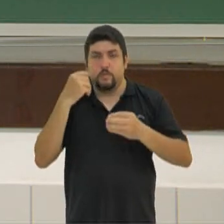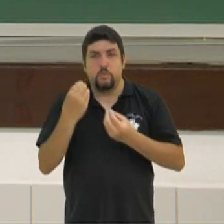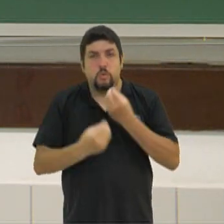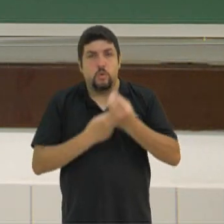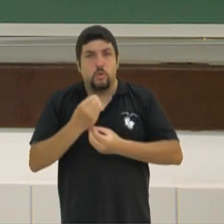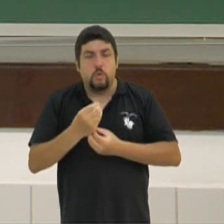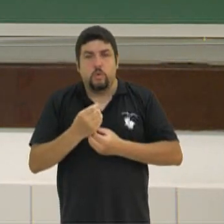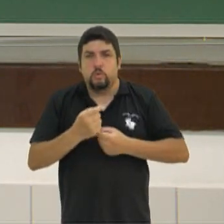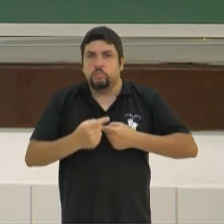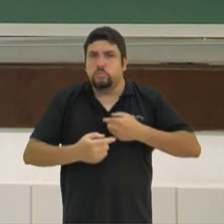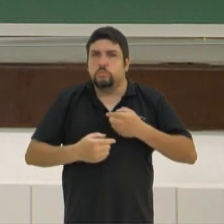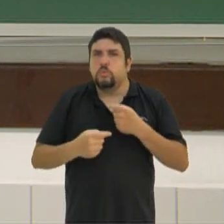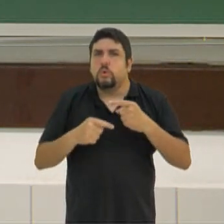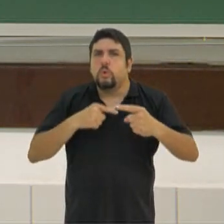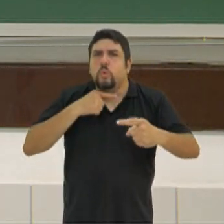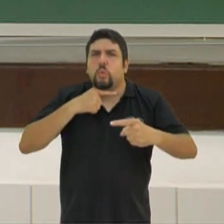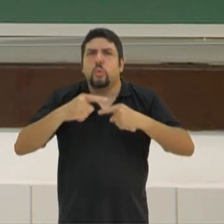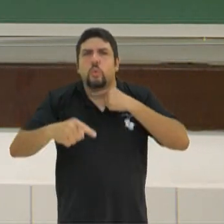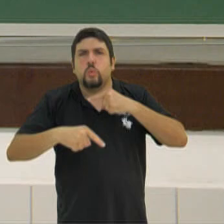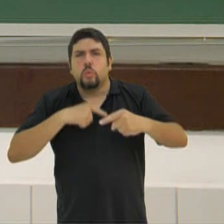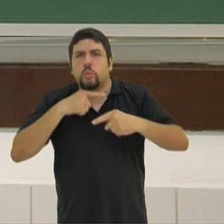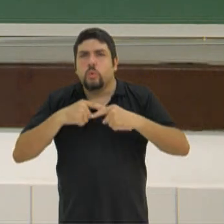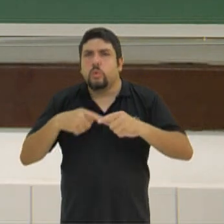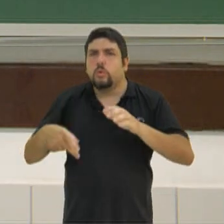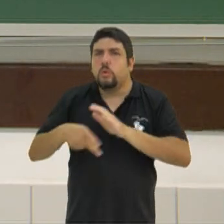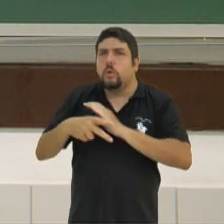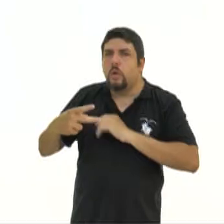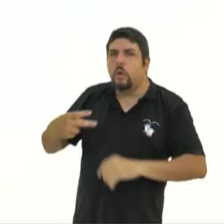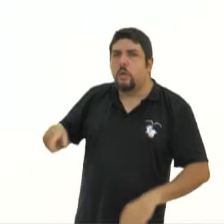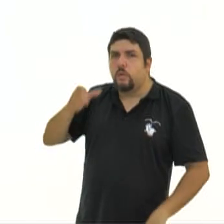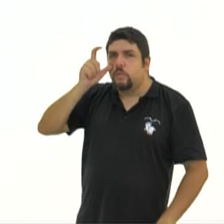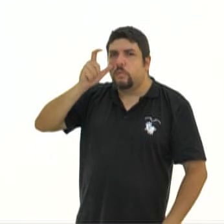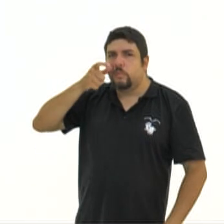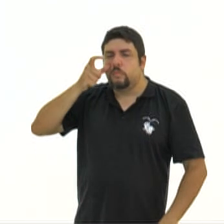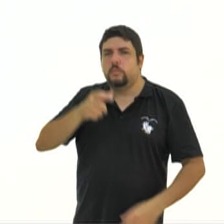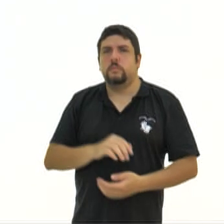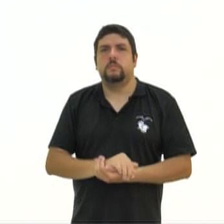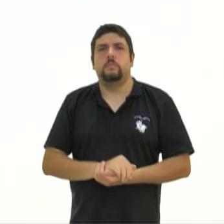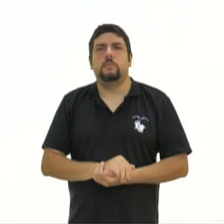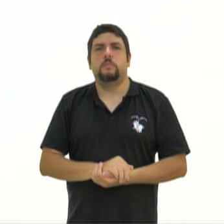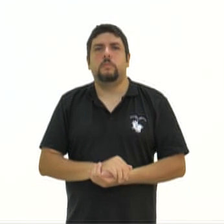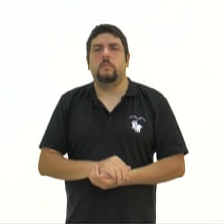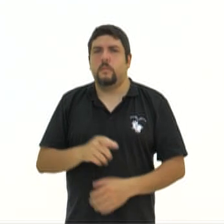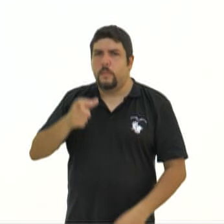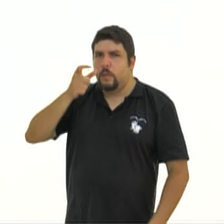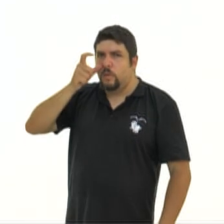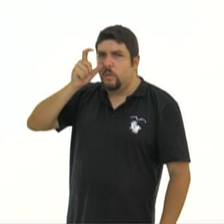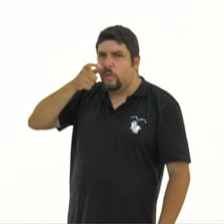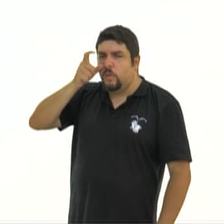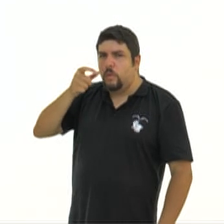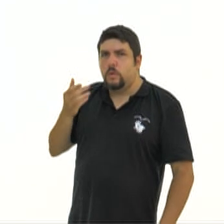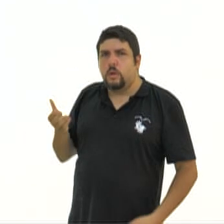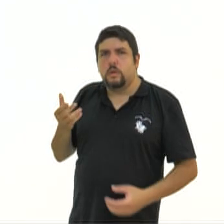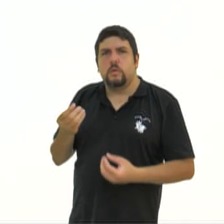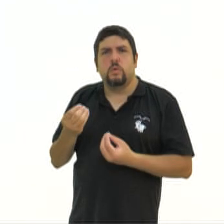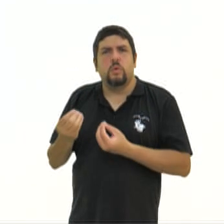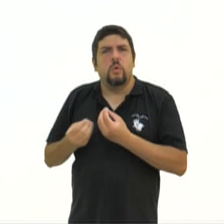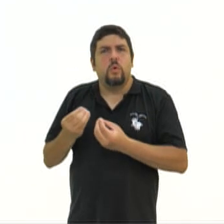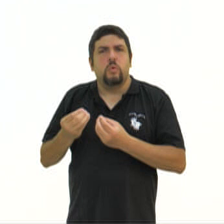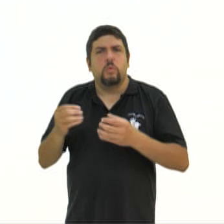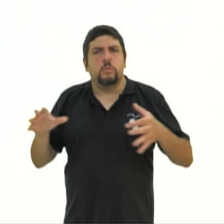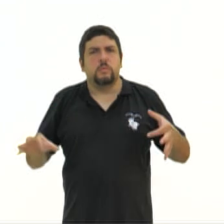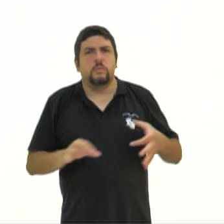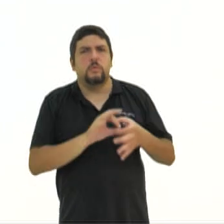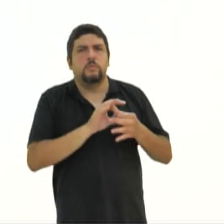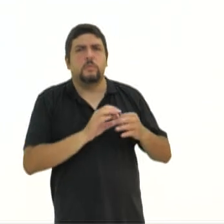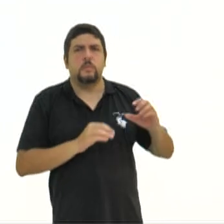da dúvida metódica ou hiperbólica de René Descartes. O que aproxima Descartes do ceticismo? O que o